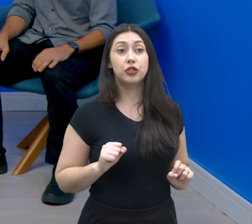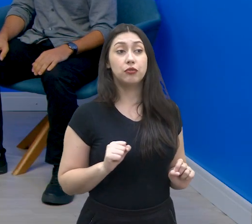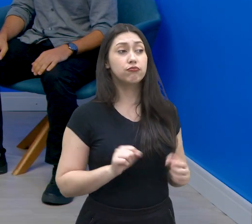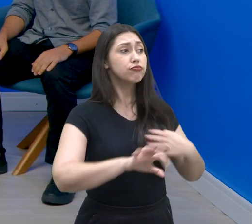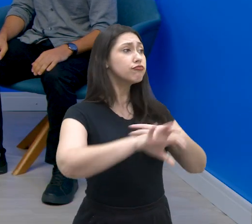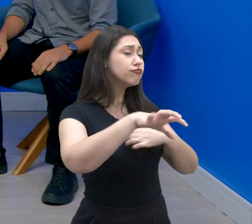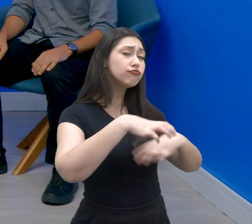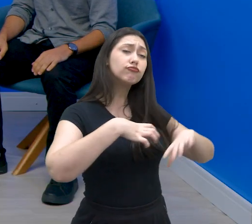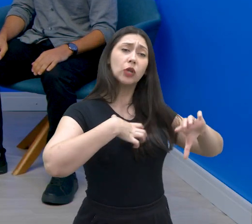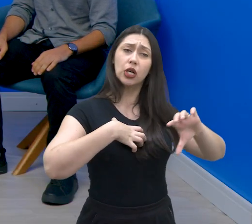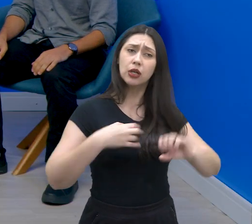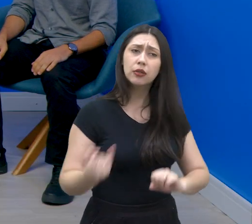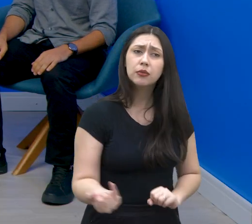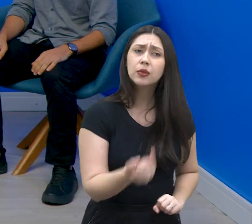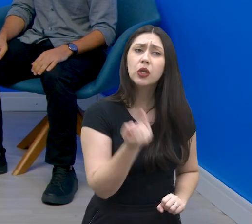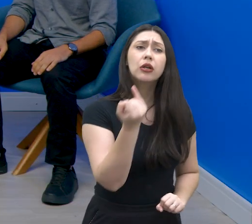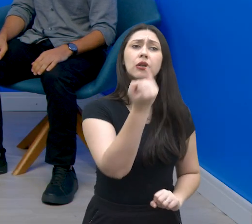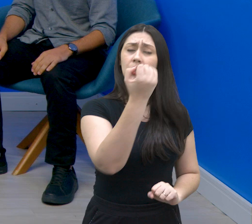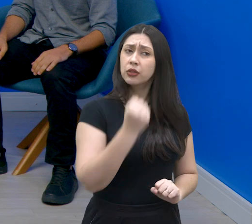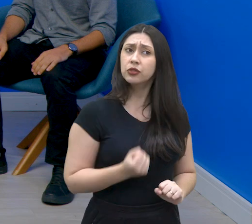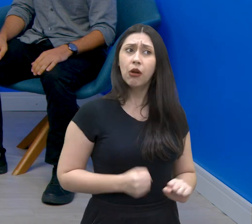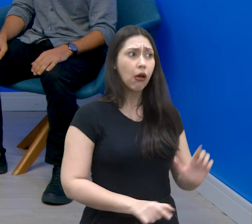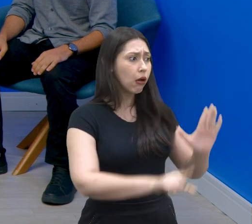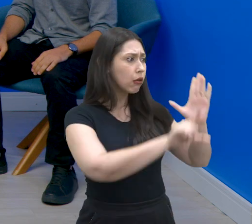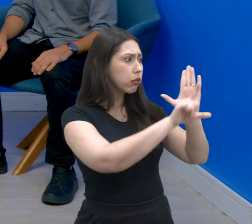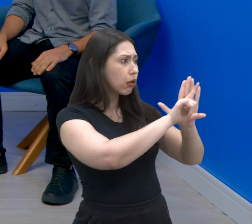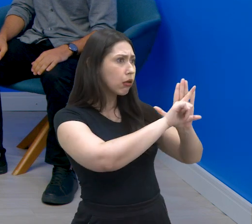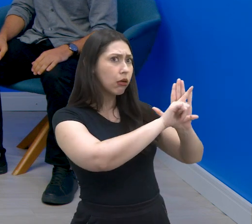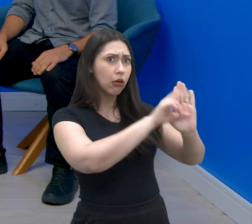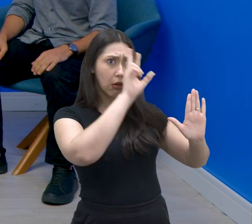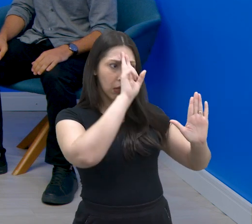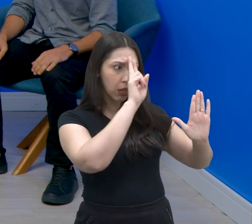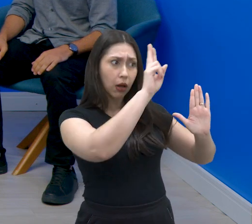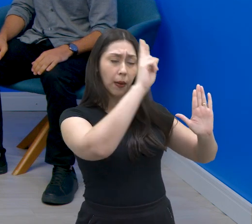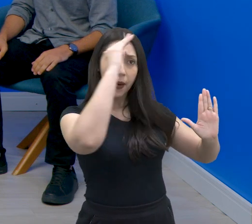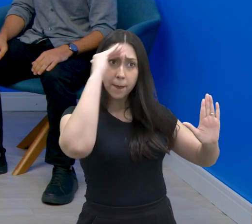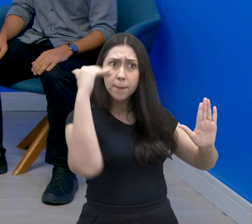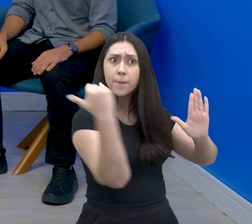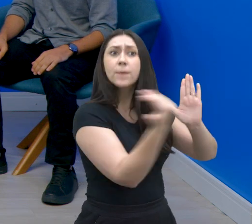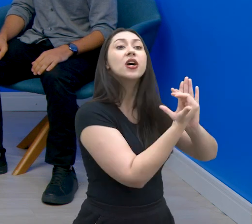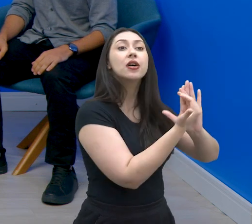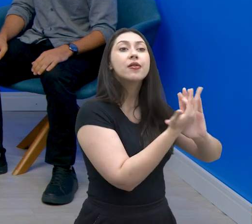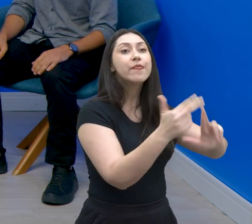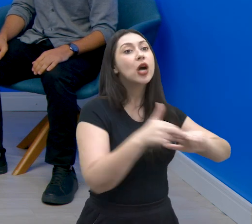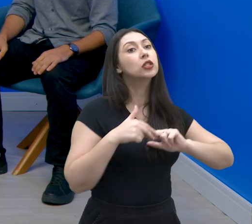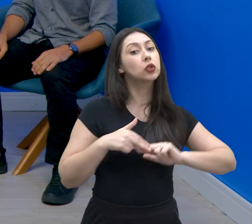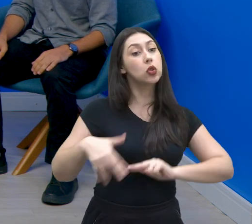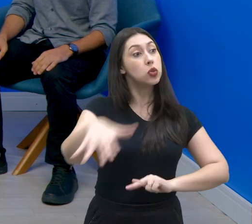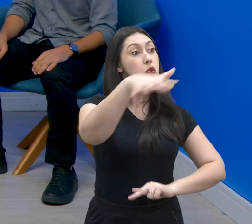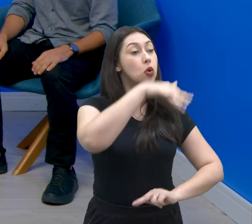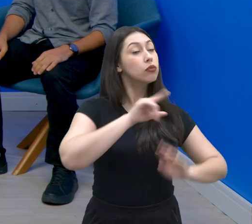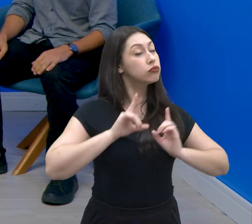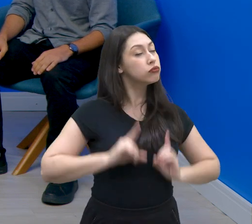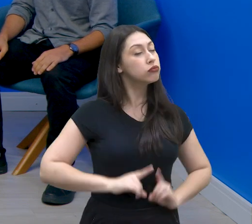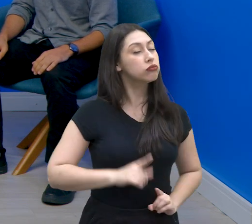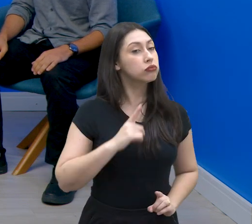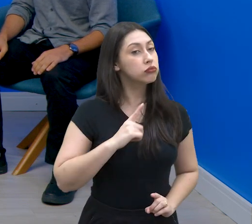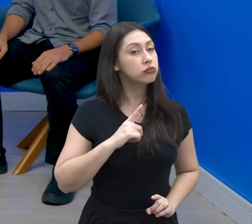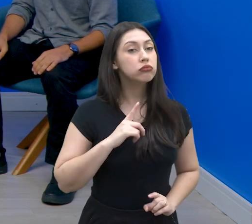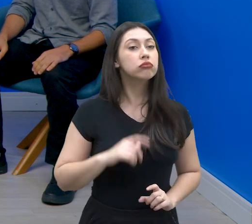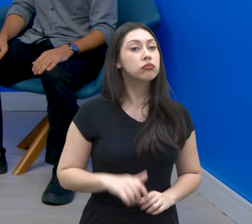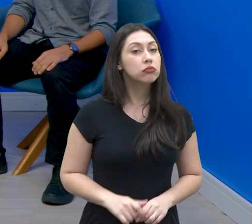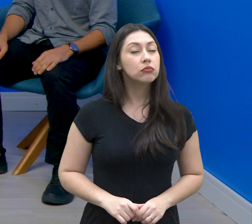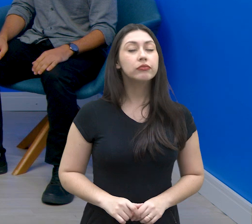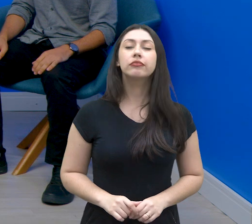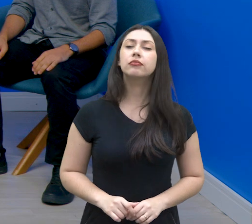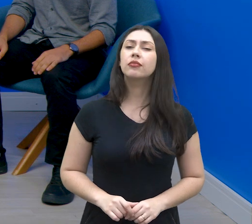das formas em que as pessoas se organizam, né? Seja às vezes para fazer um trabalho voluntário ou alguma entidade